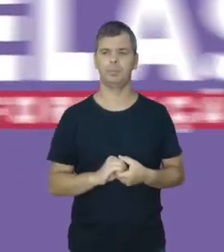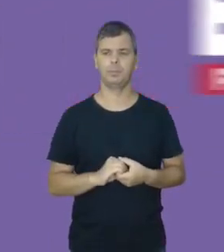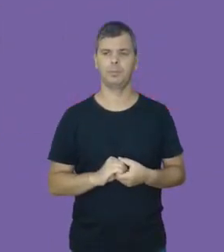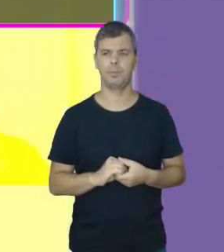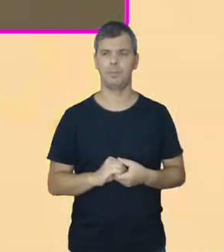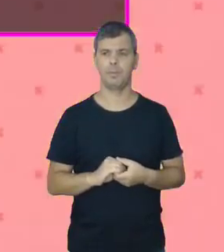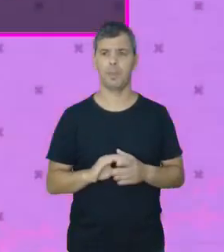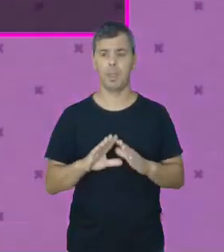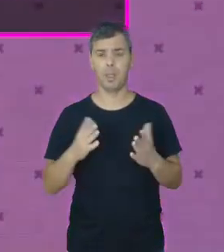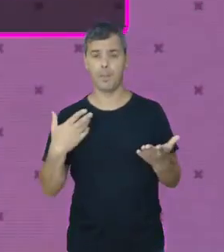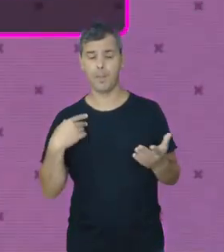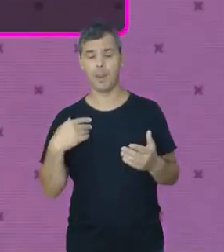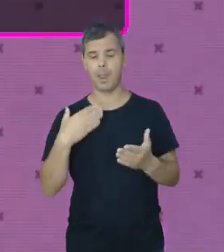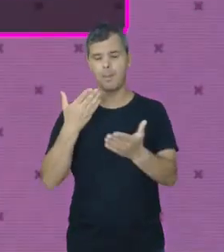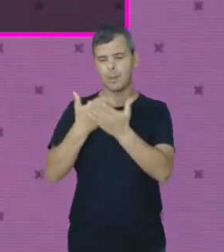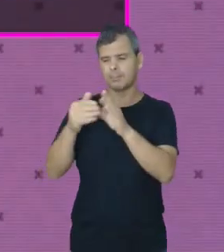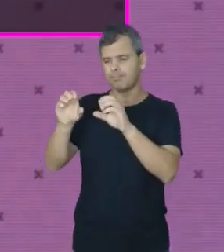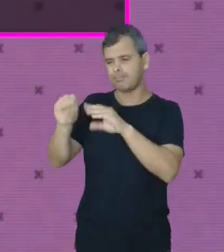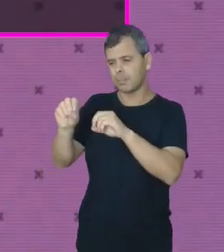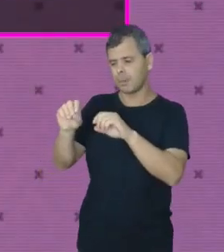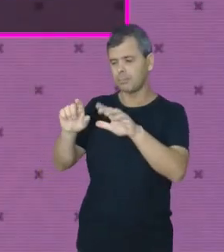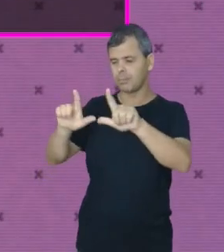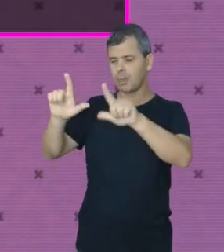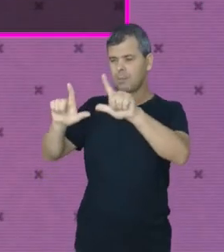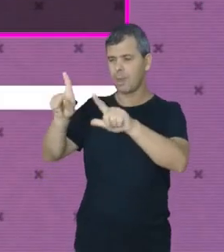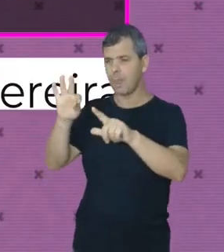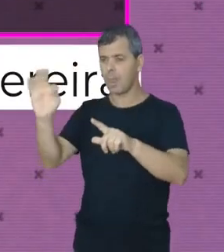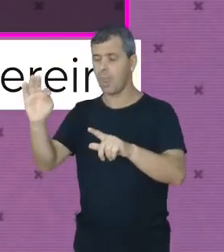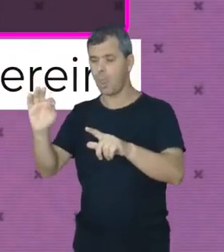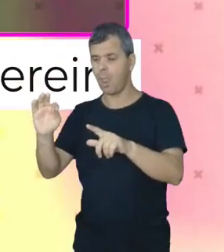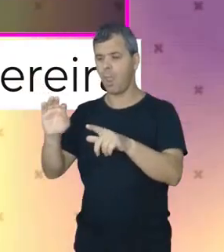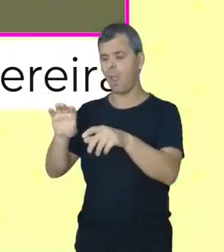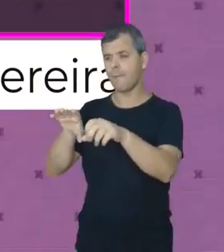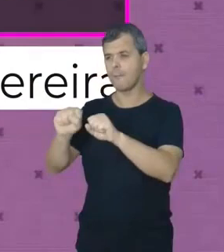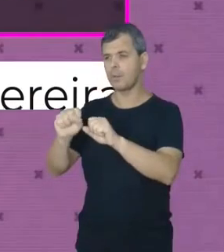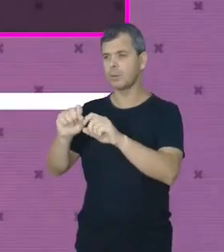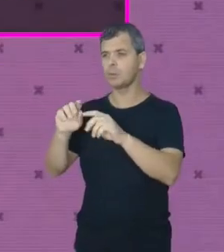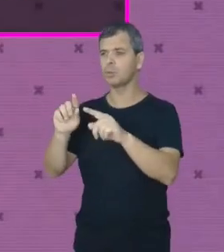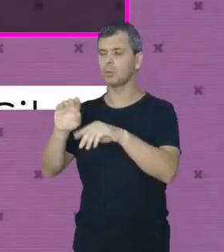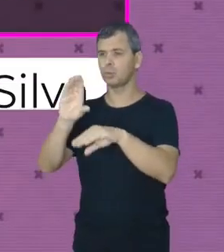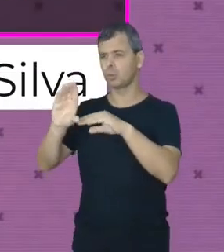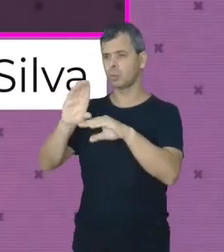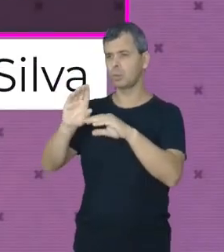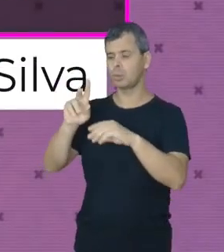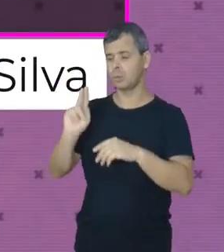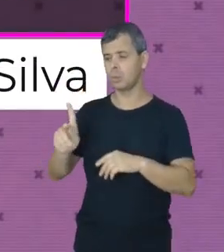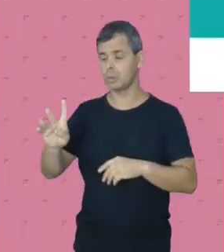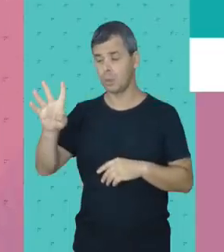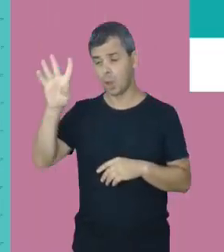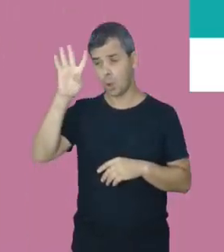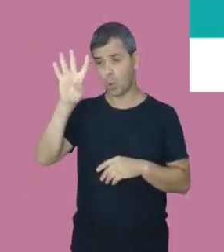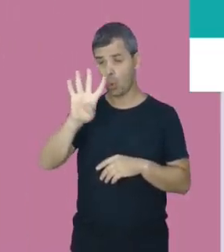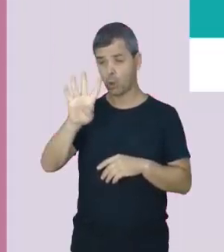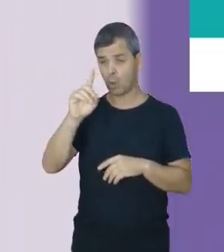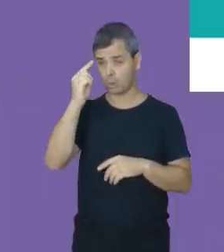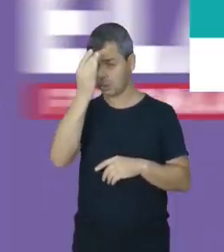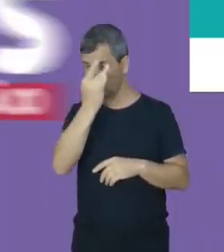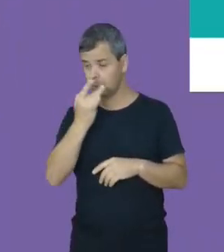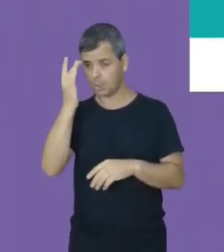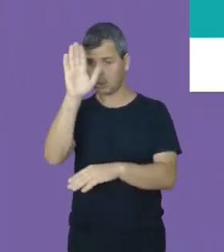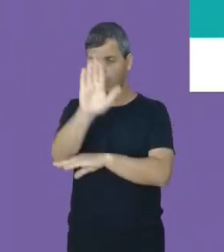Não Não Perca As próximas Aulas Do TV Elas Por Elas Formação De Segunda Sexta Feira Sempre Às 4 Horas Da Tarde